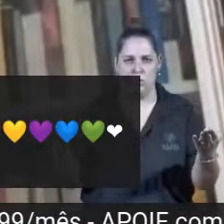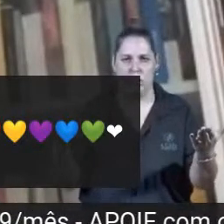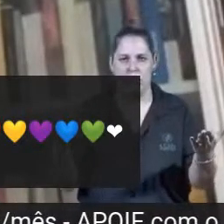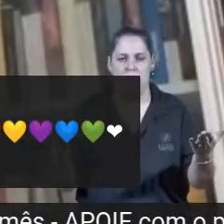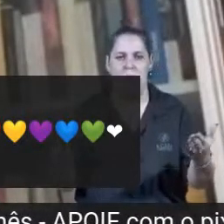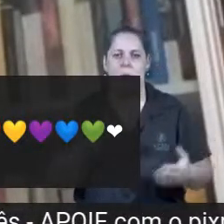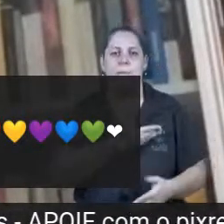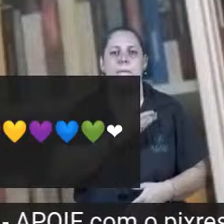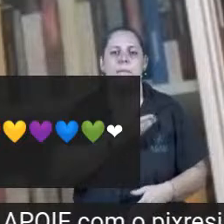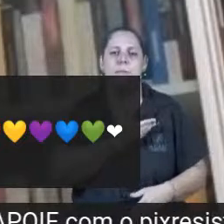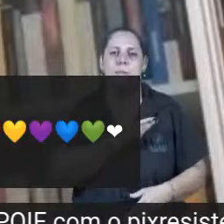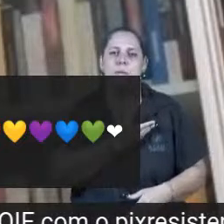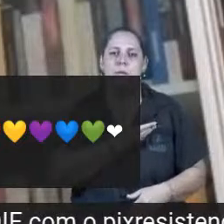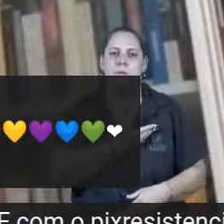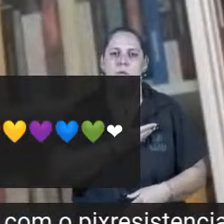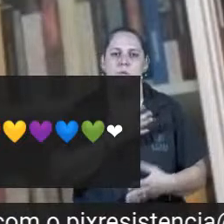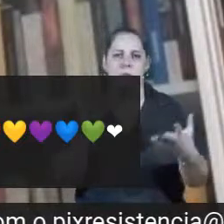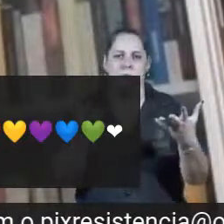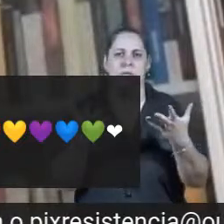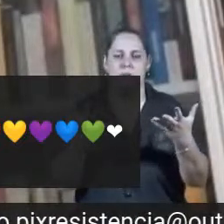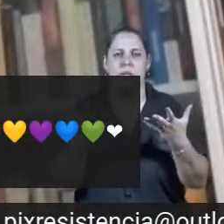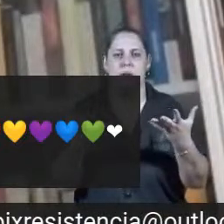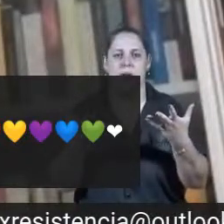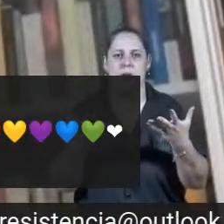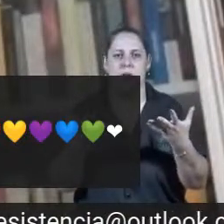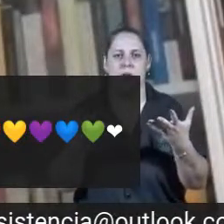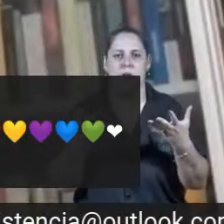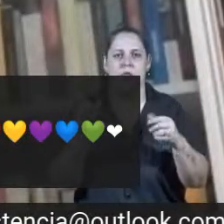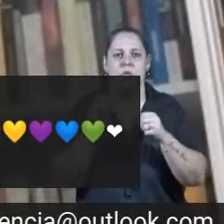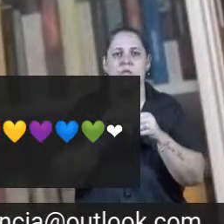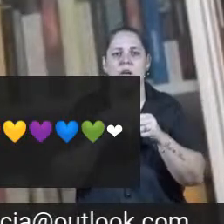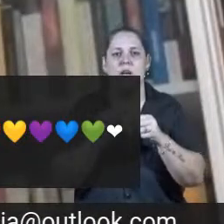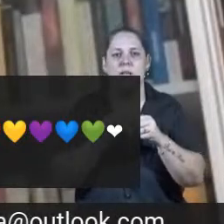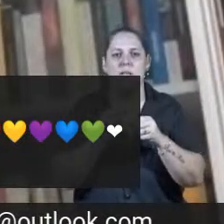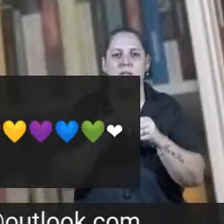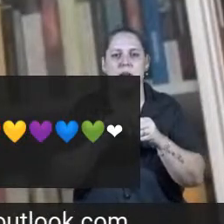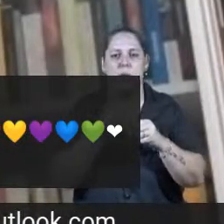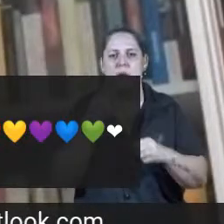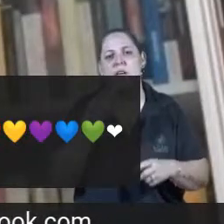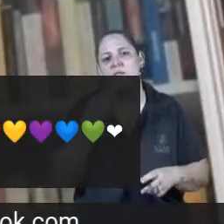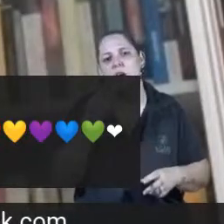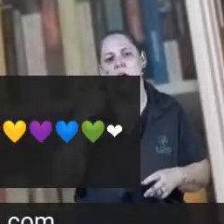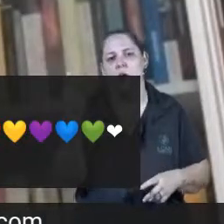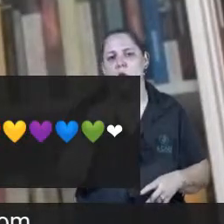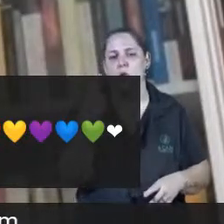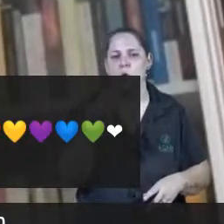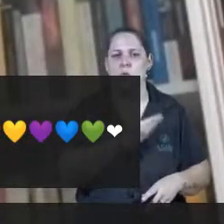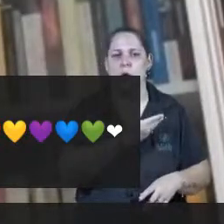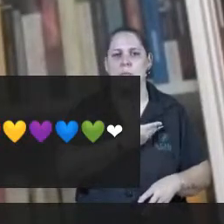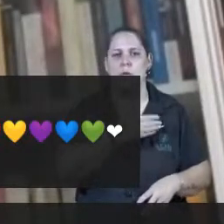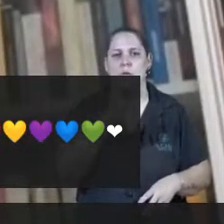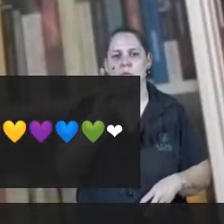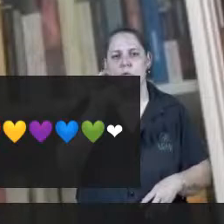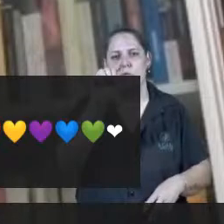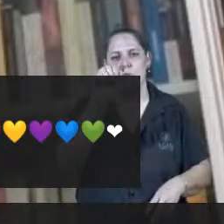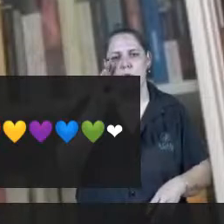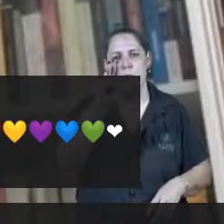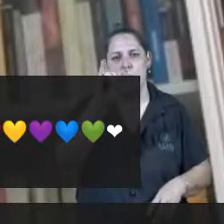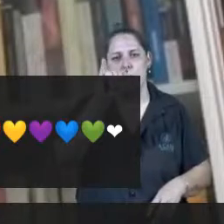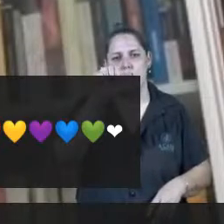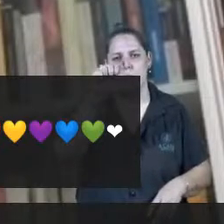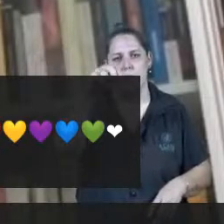todos os companheiros e companheiras. Eu quero fazer aqui a minha saudação ao nosso querido companheiro Fabiano